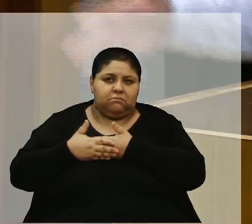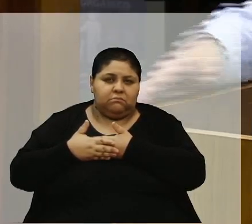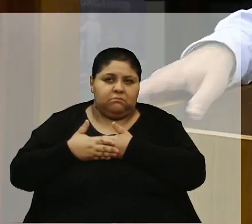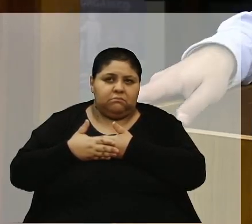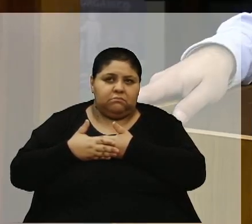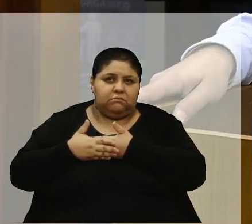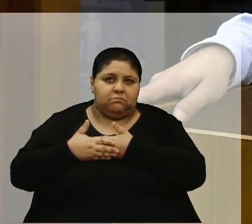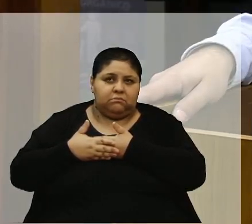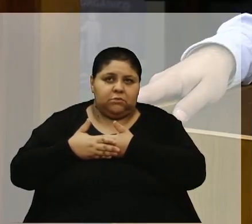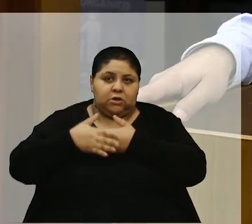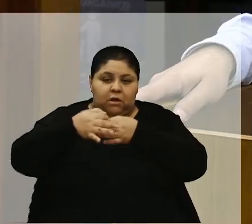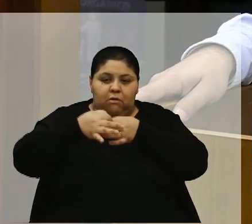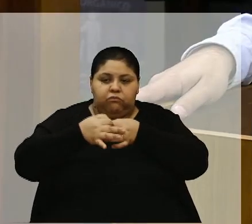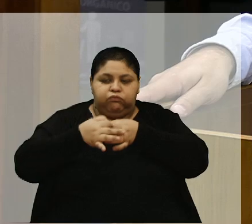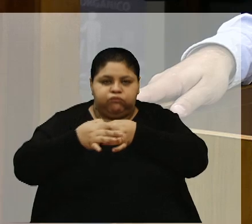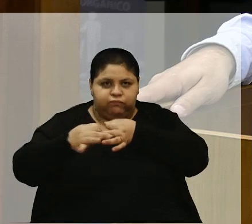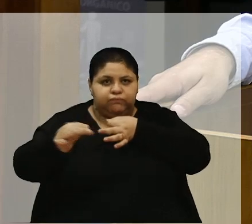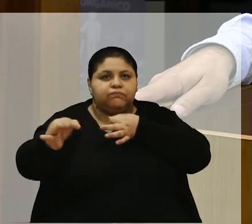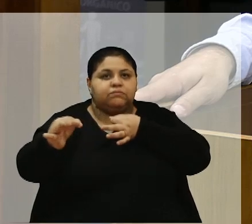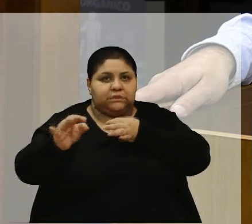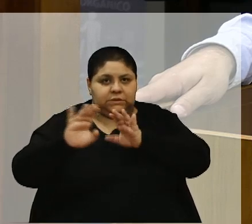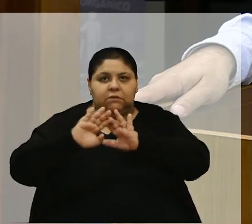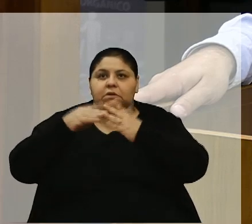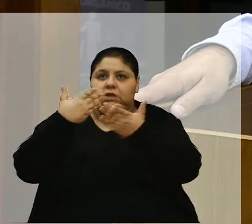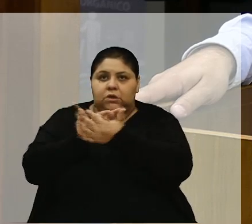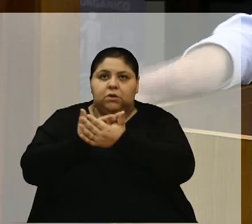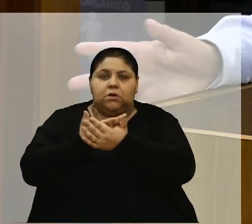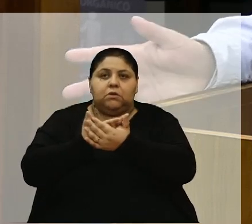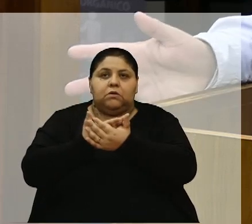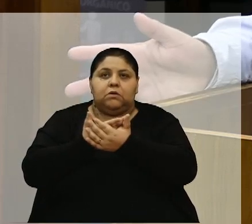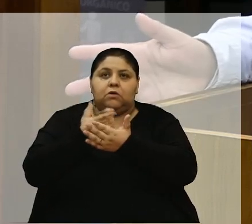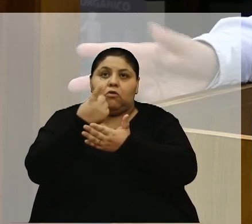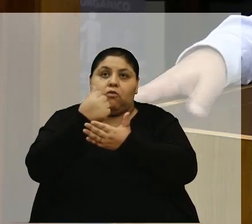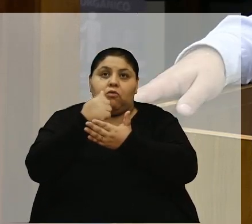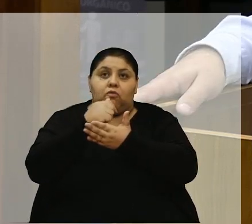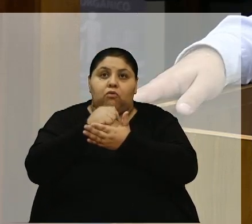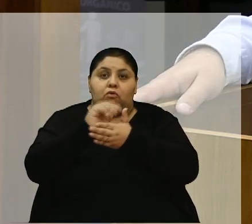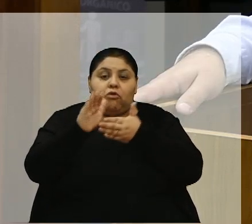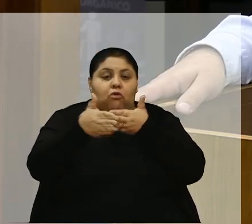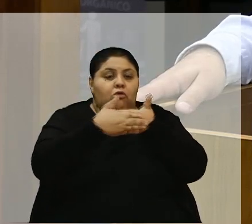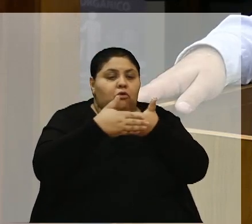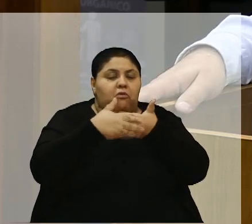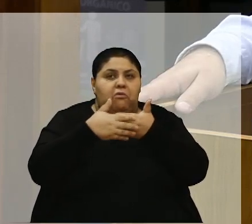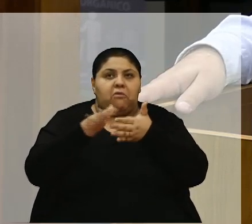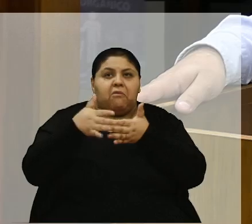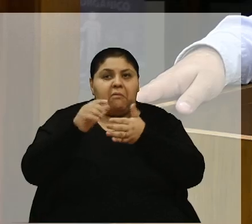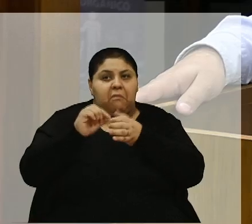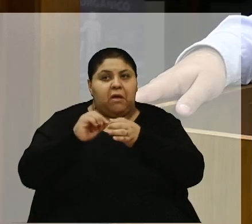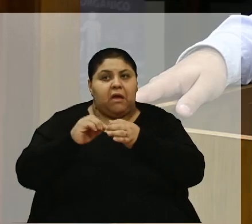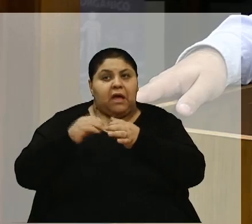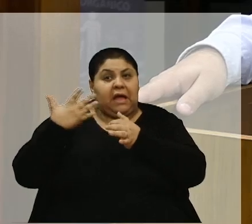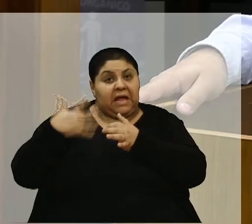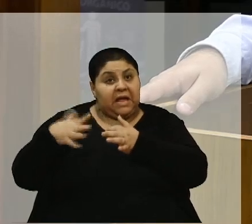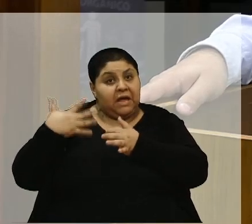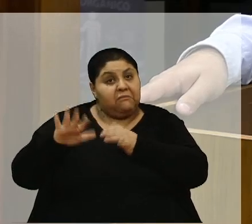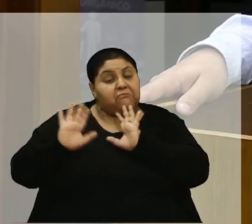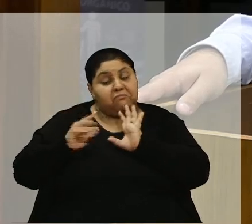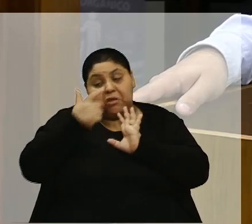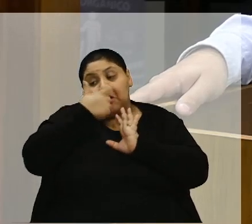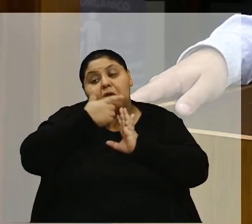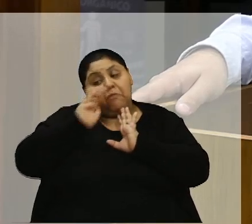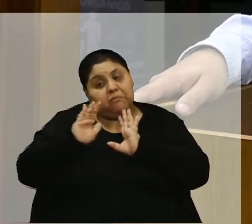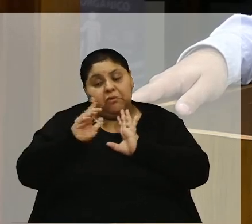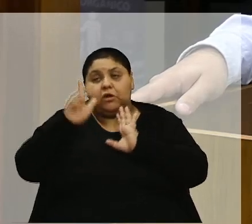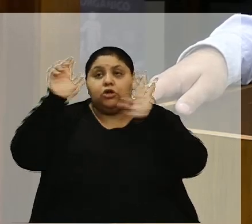A extensão da escola é bastante grande, o valor da contenção, logicamente, deve ser alto, mas, enfim,